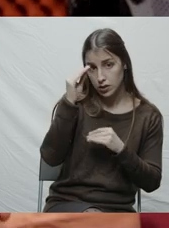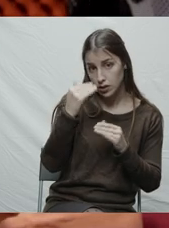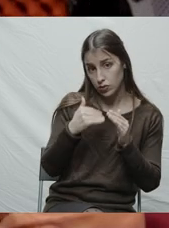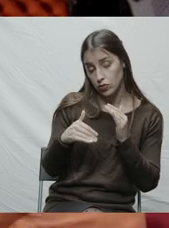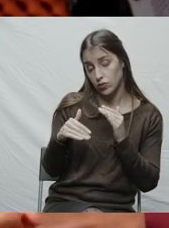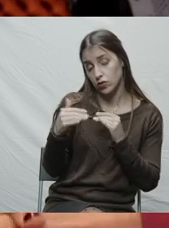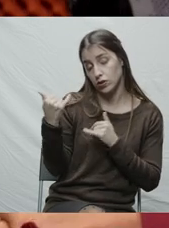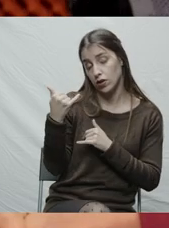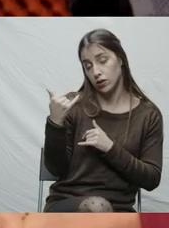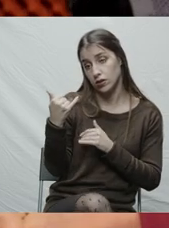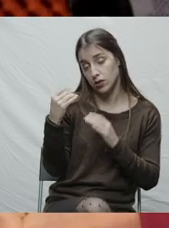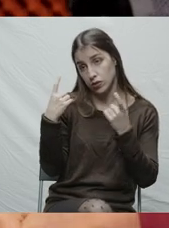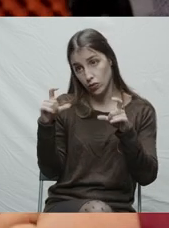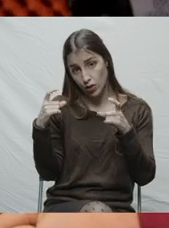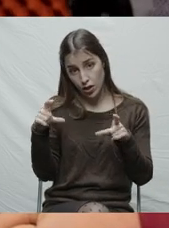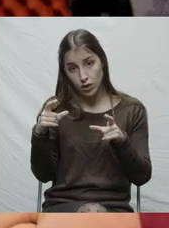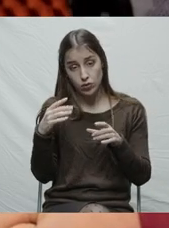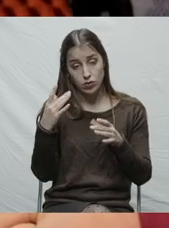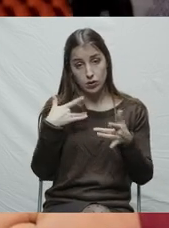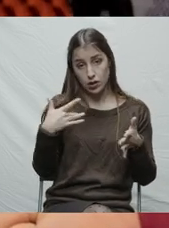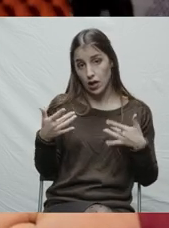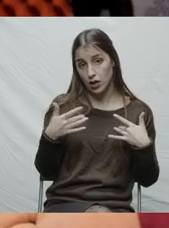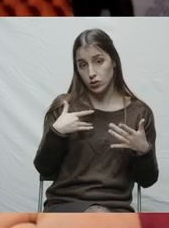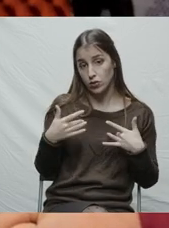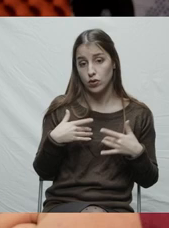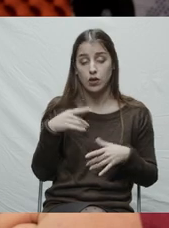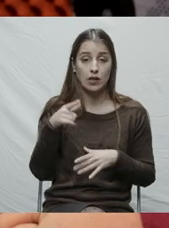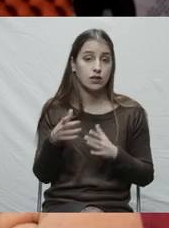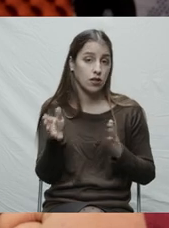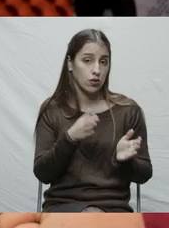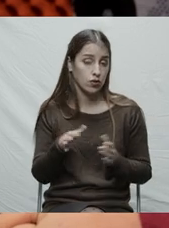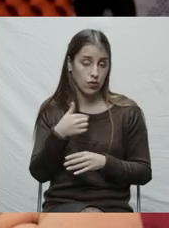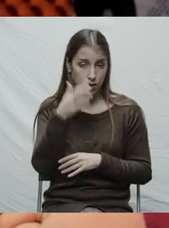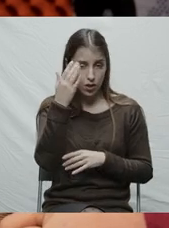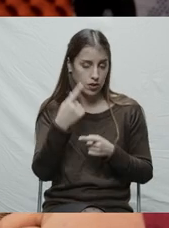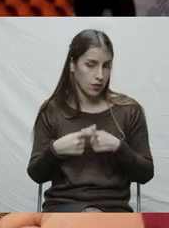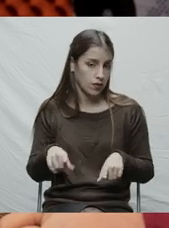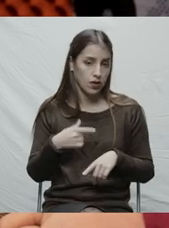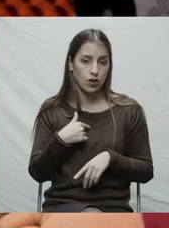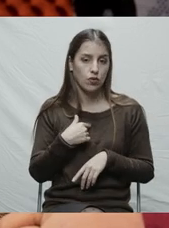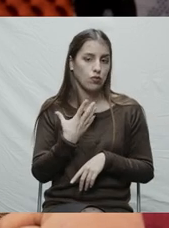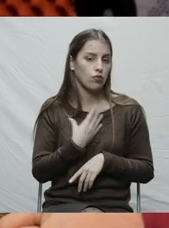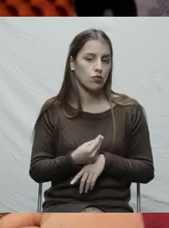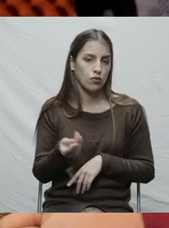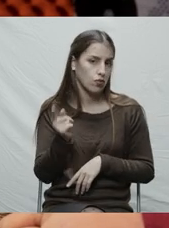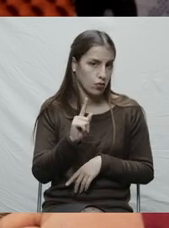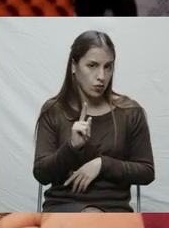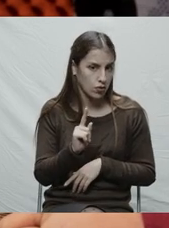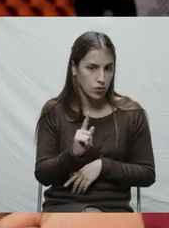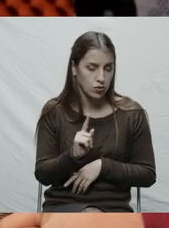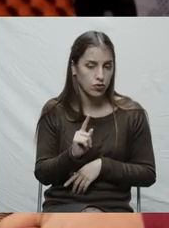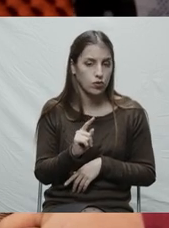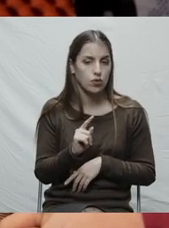de teatro. Nesta altura, acho que somos diferentes. Eu não gosto de dar, eu não tenho muito prazer ou muito interesse em